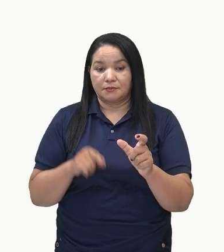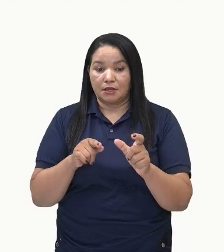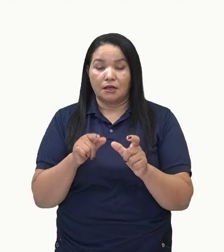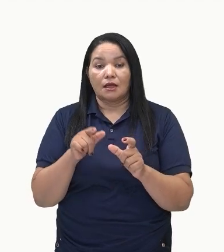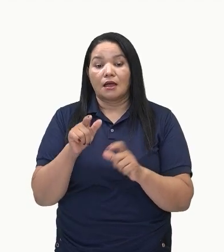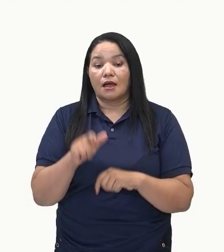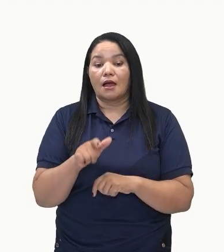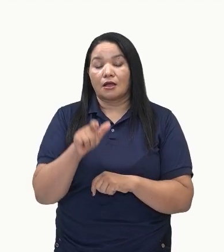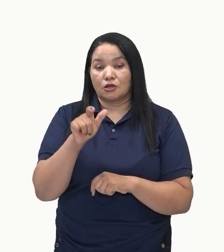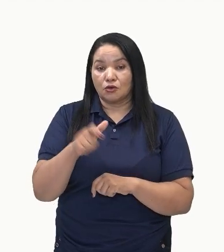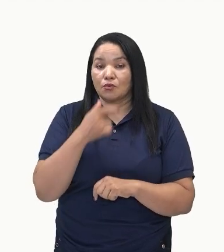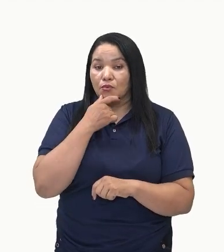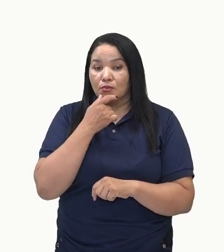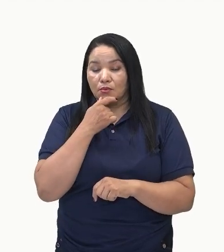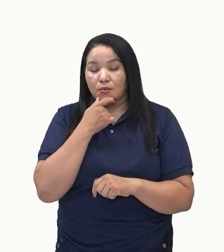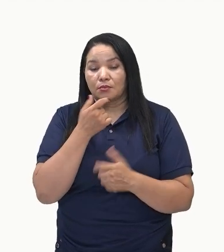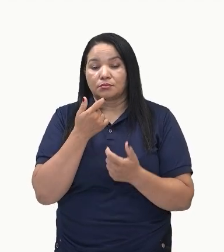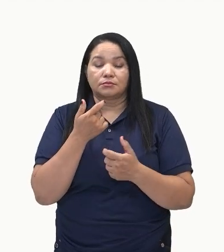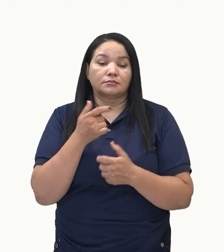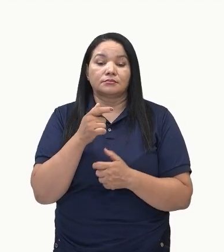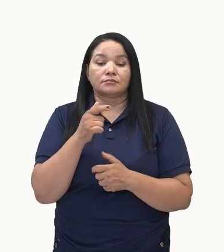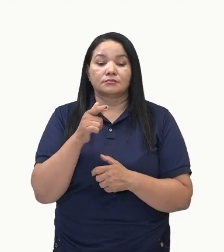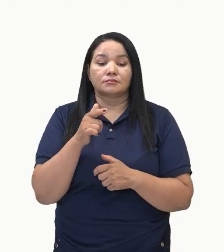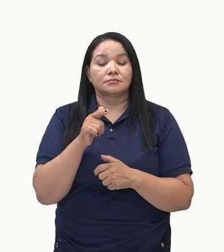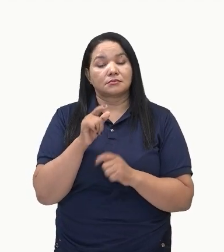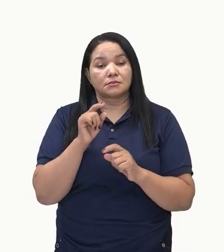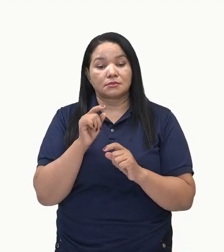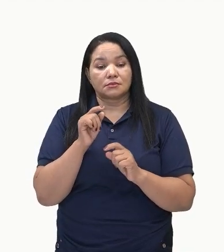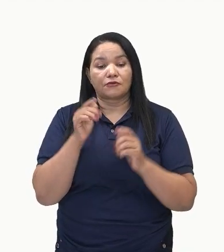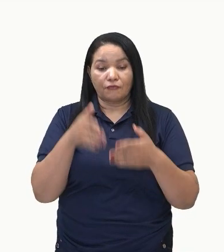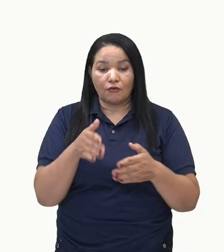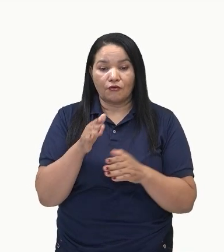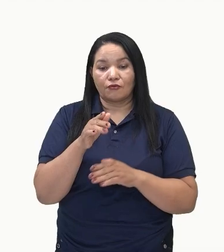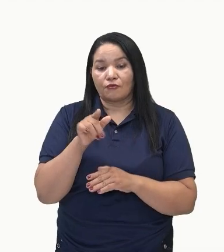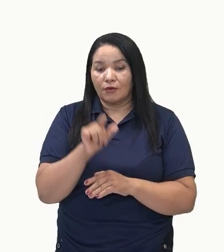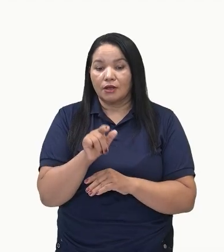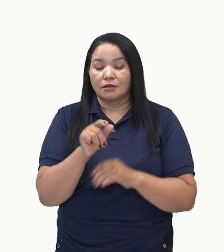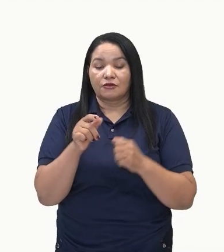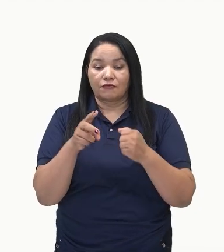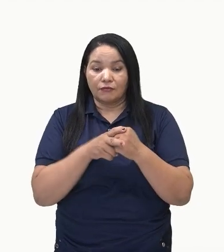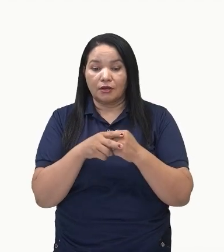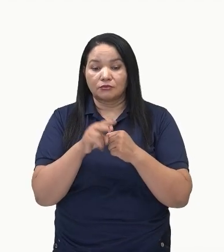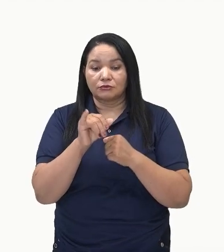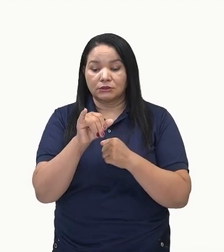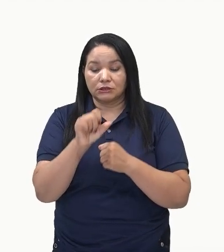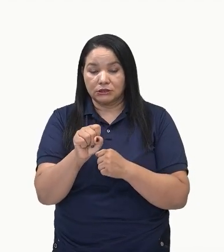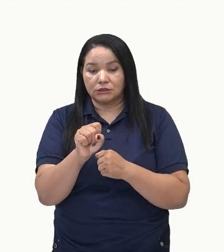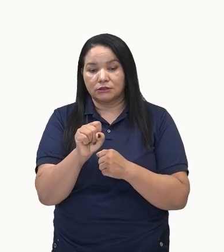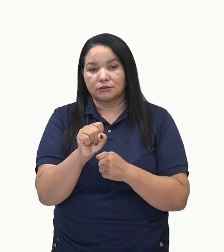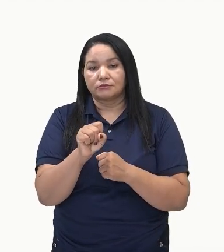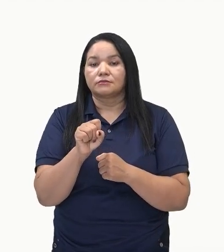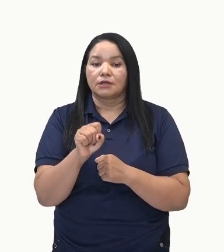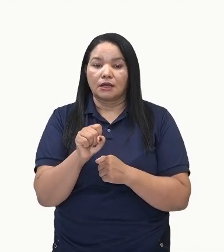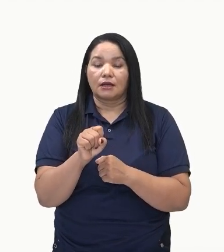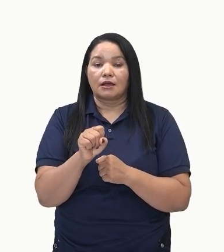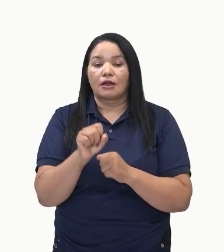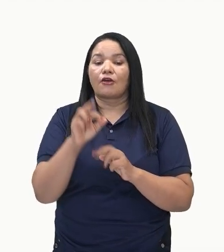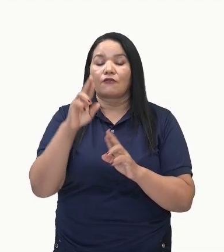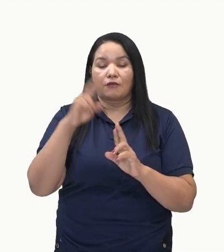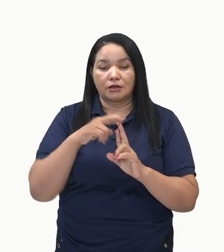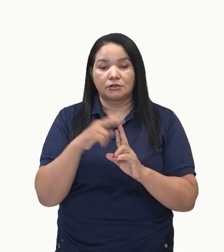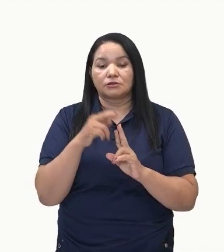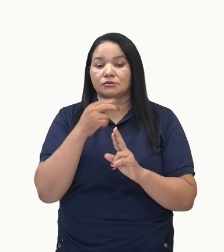trainer, equivalente a he, ele. He is, eu diminui o tamanho da fonte aqui, gente, para ficar mais fácil de vocês